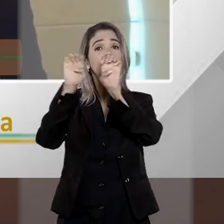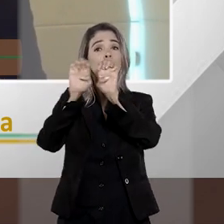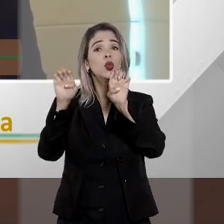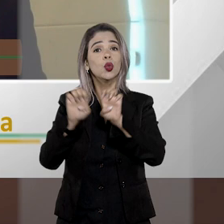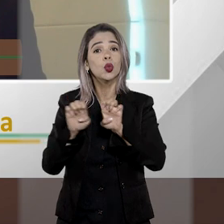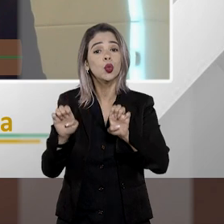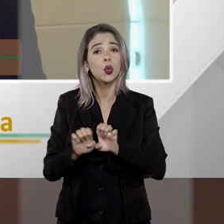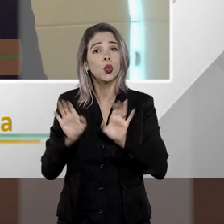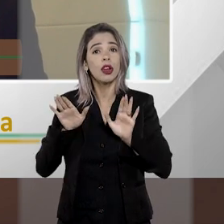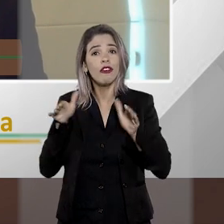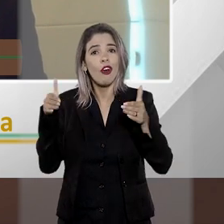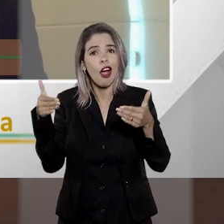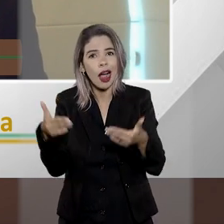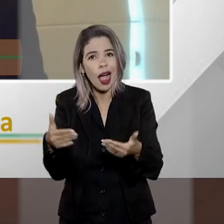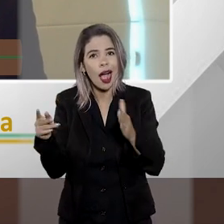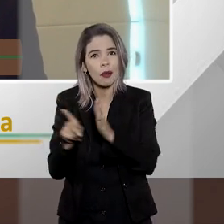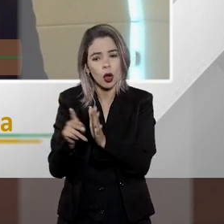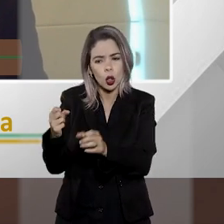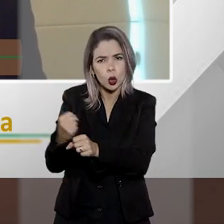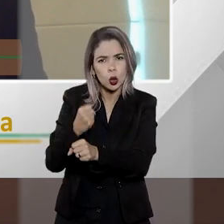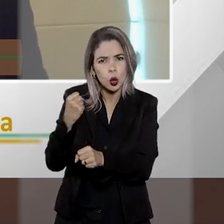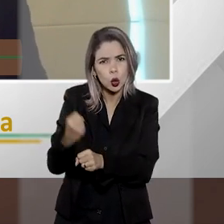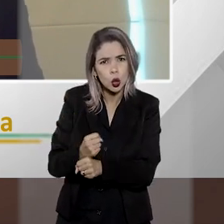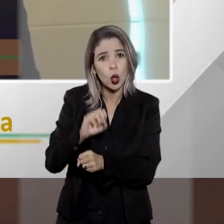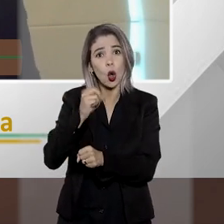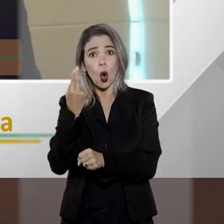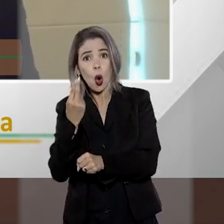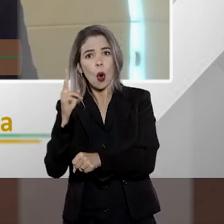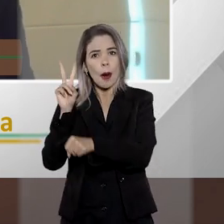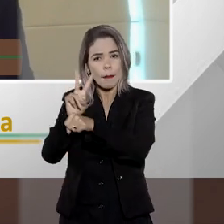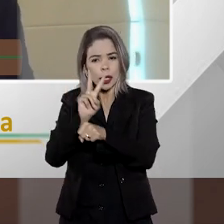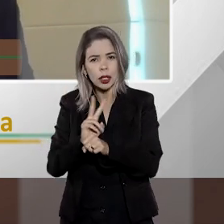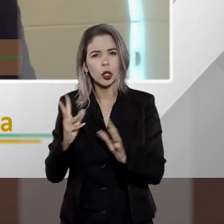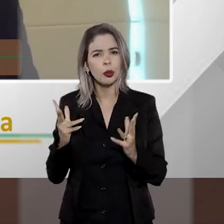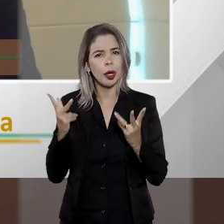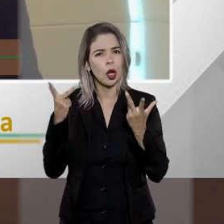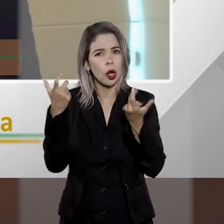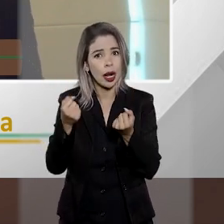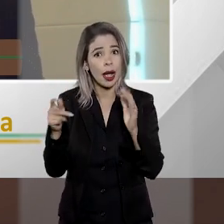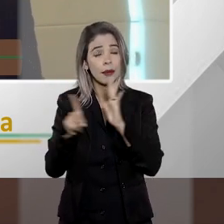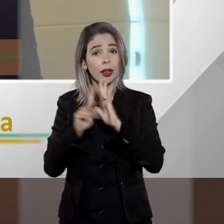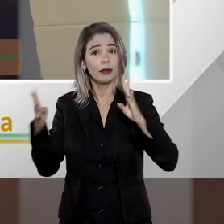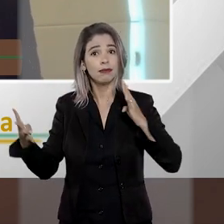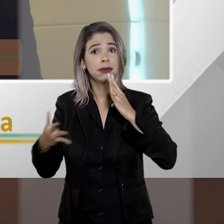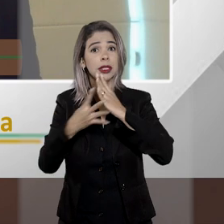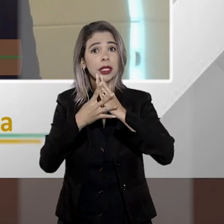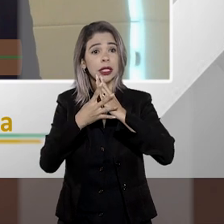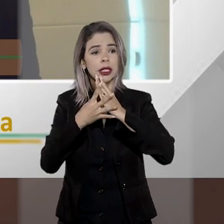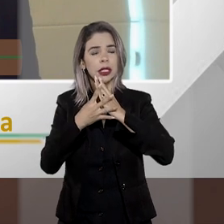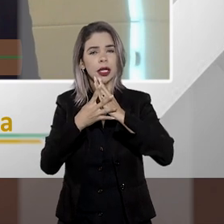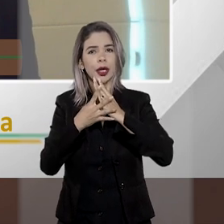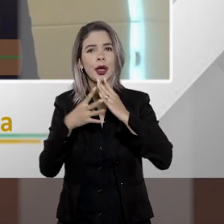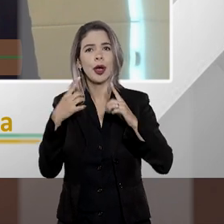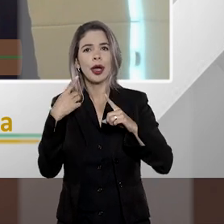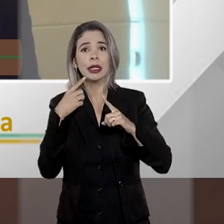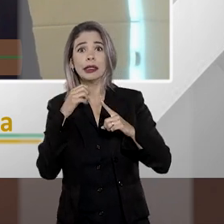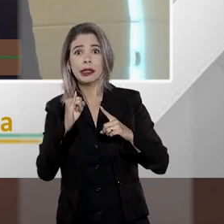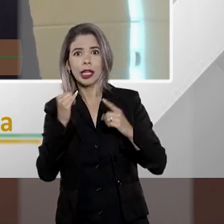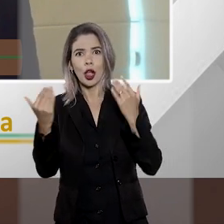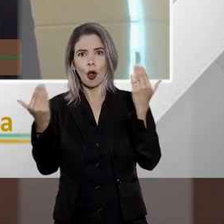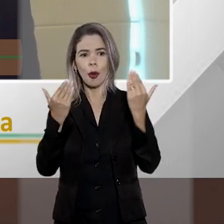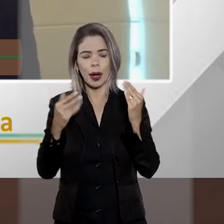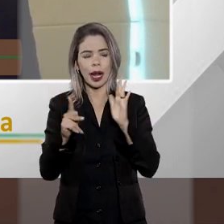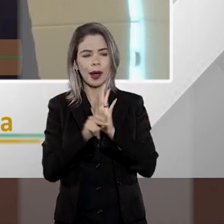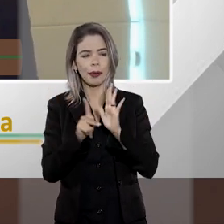estrutura, há um maior foco na construção, barra manutenção e aprimoramento do regime fechado quando comparamos com a estrutura